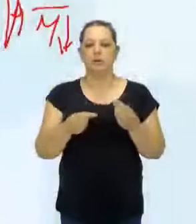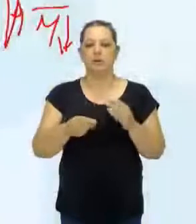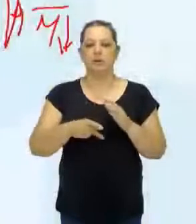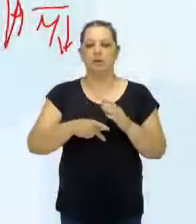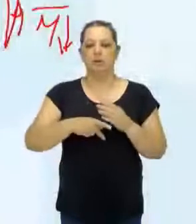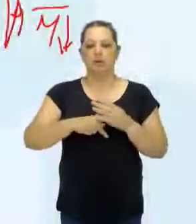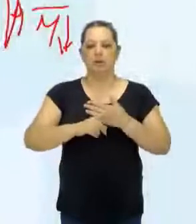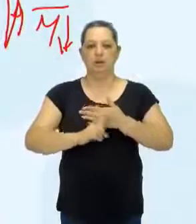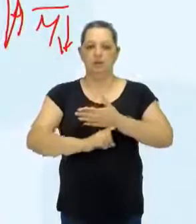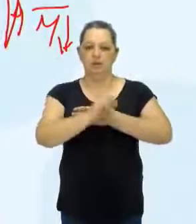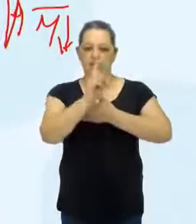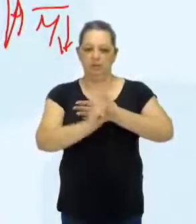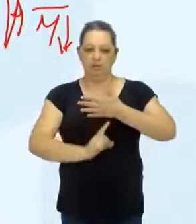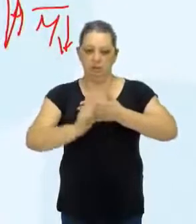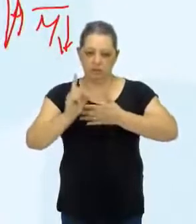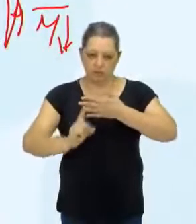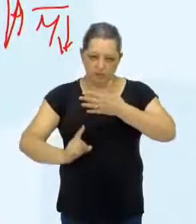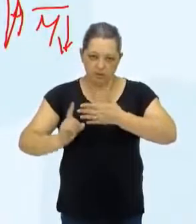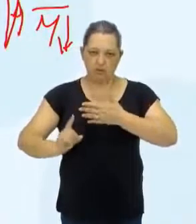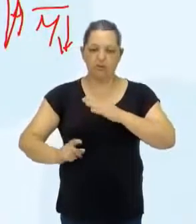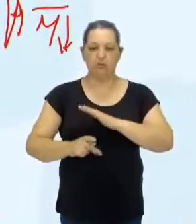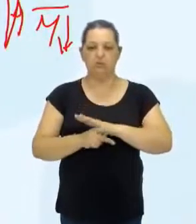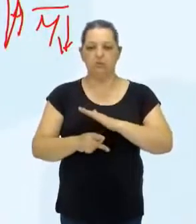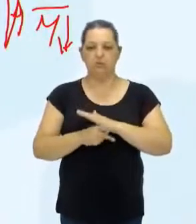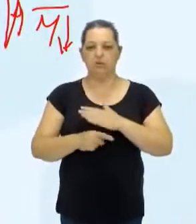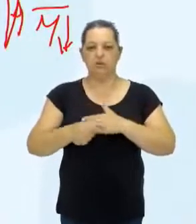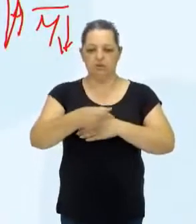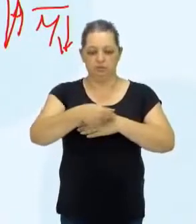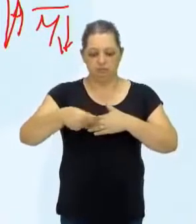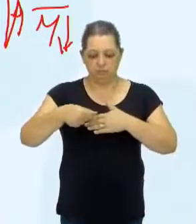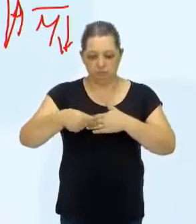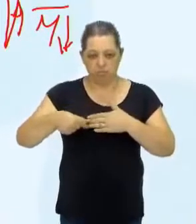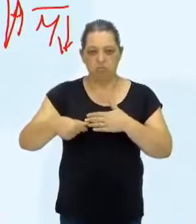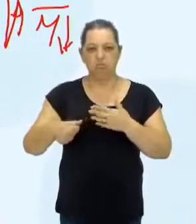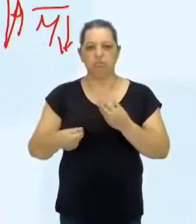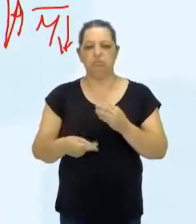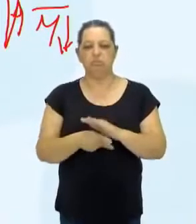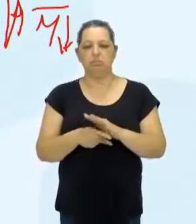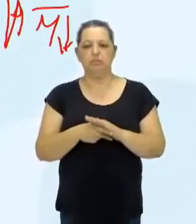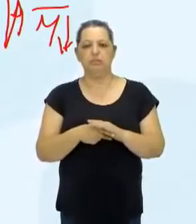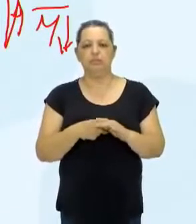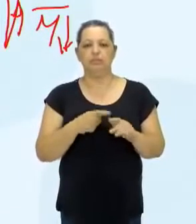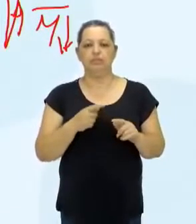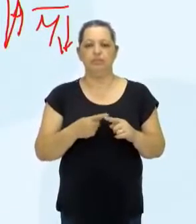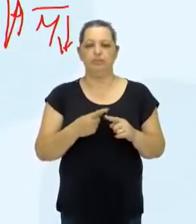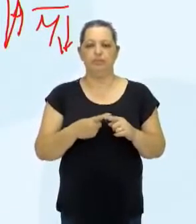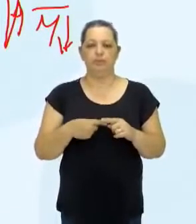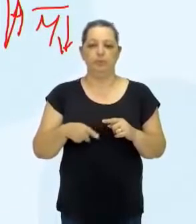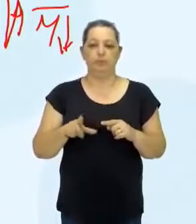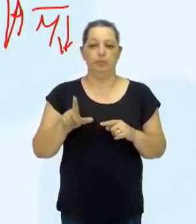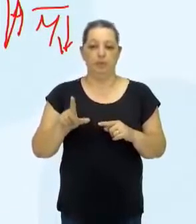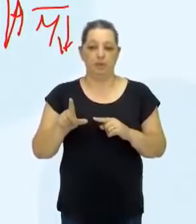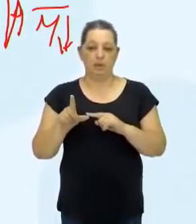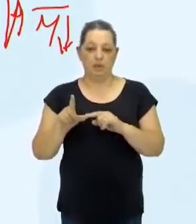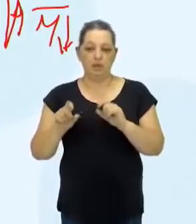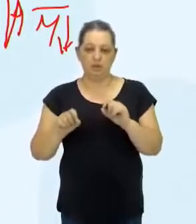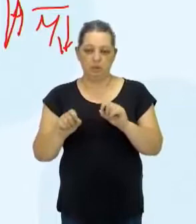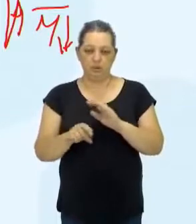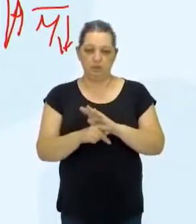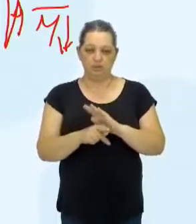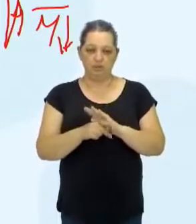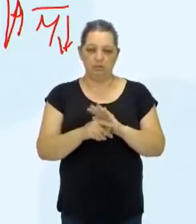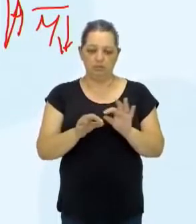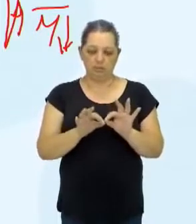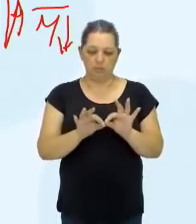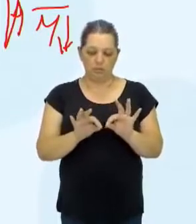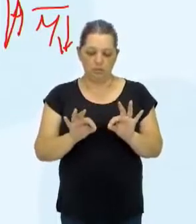densidade linear, com a atração no fio, número de harmônico, né? O número de harmônico. E o L é o comprimento. Se você variar também o